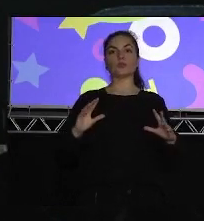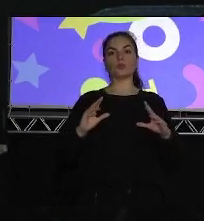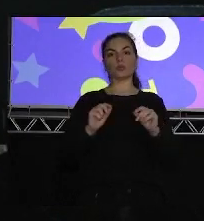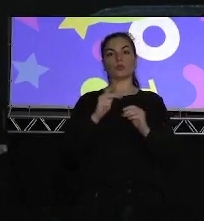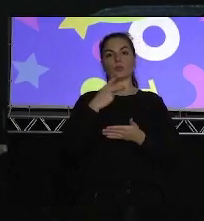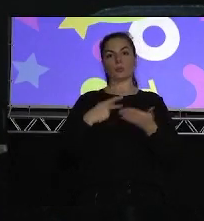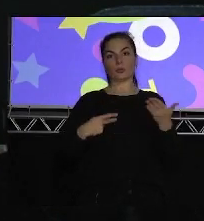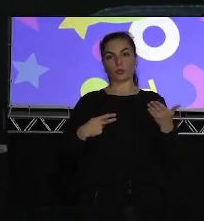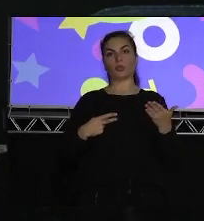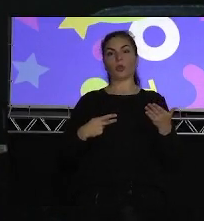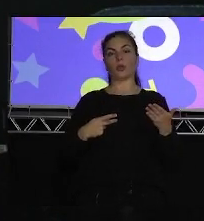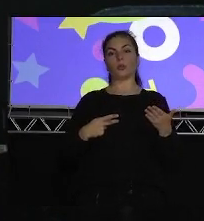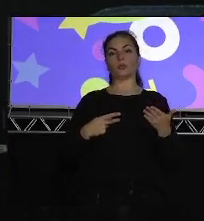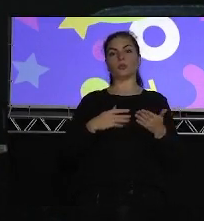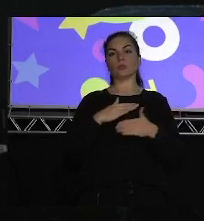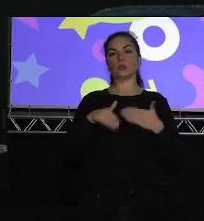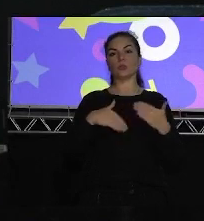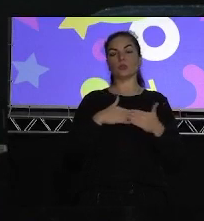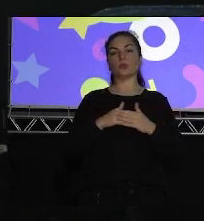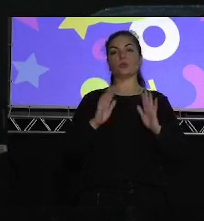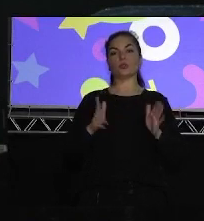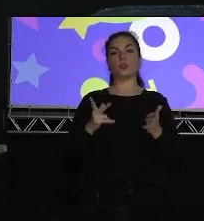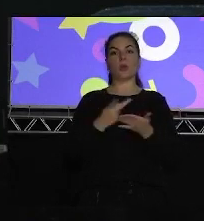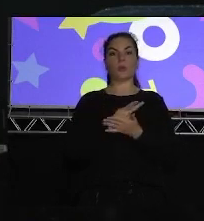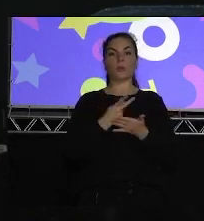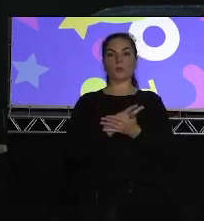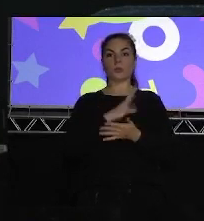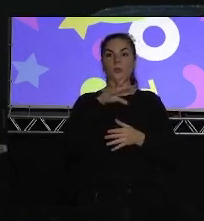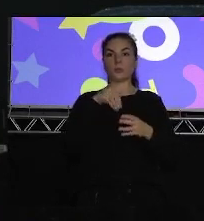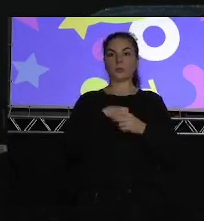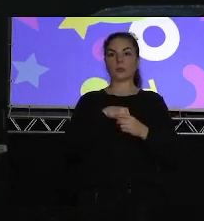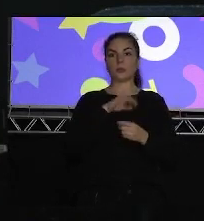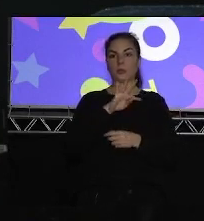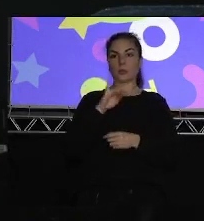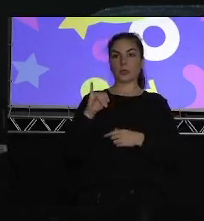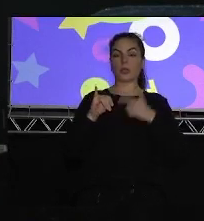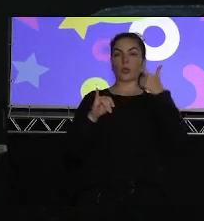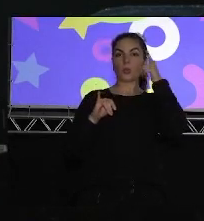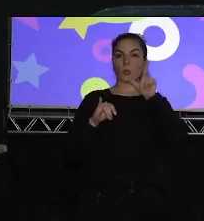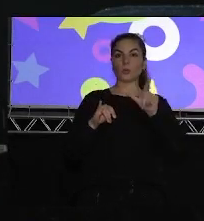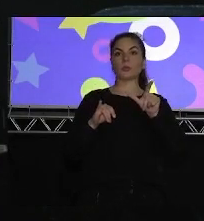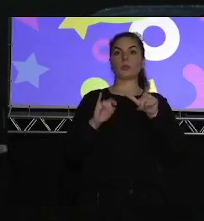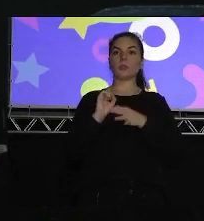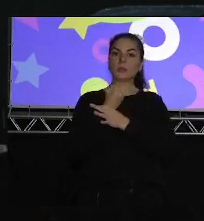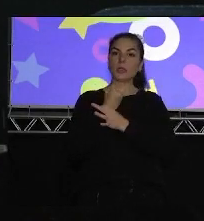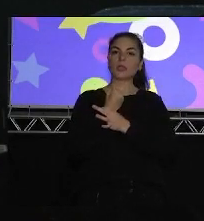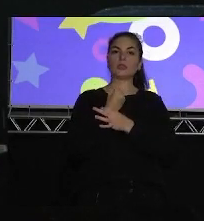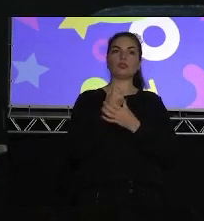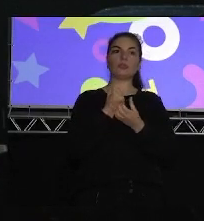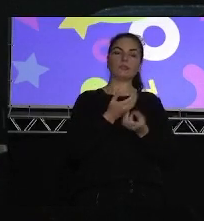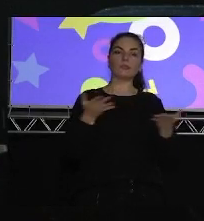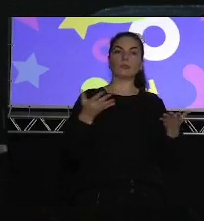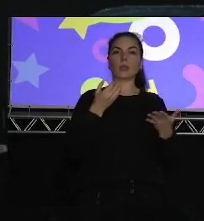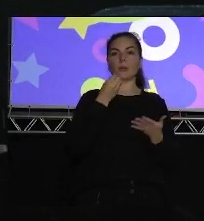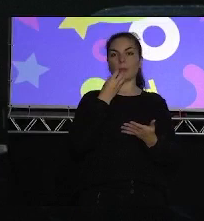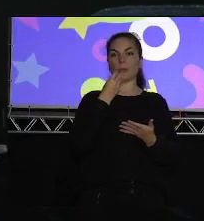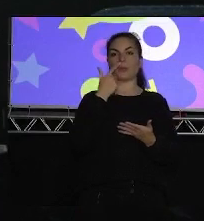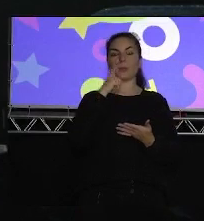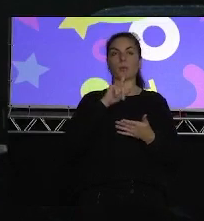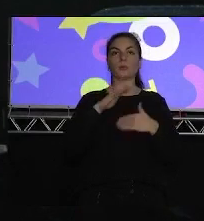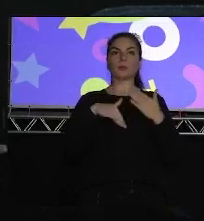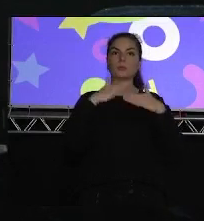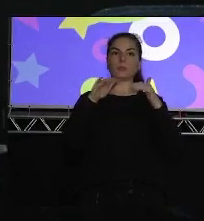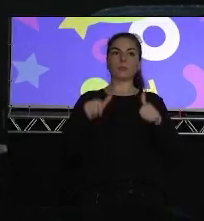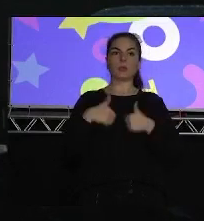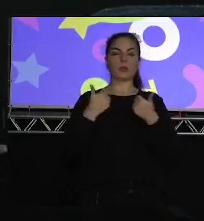e tudo aquilo que acontecia relacionado à TI e garantisse aí alguns benefícios que eles estavam buscando para o negócio. Então, a